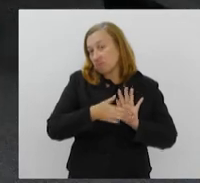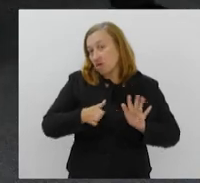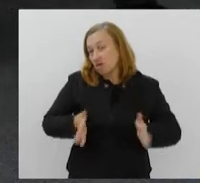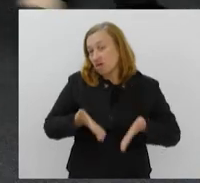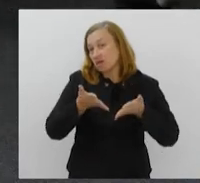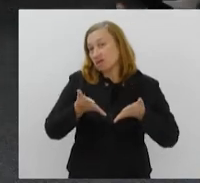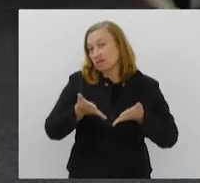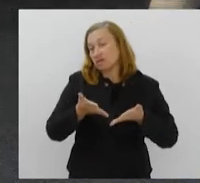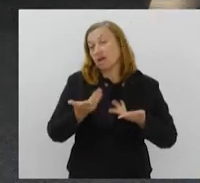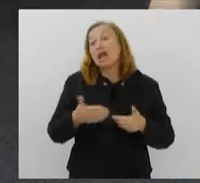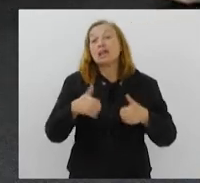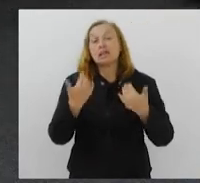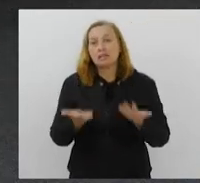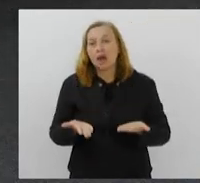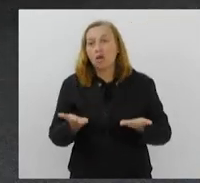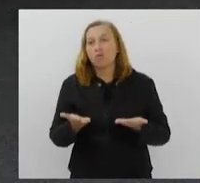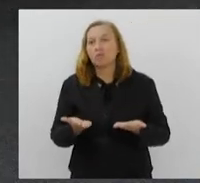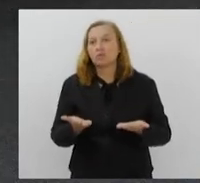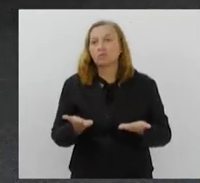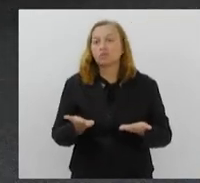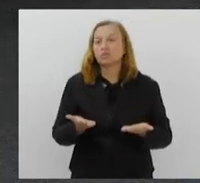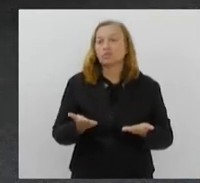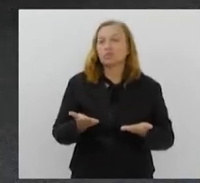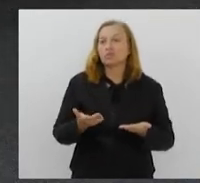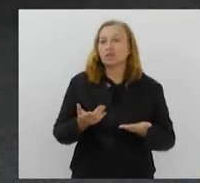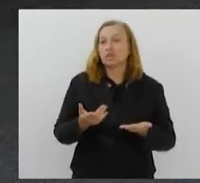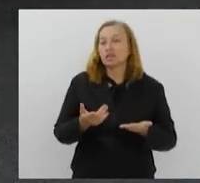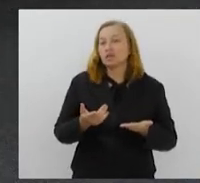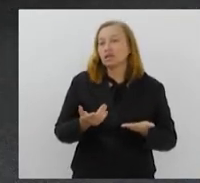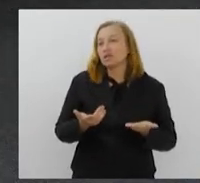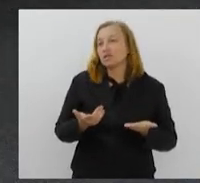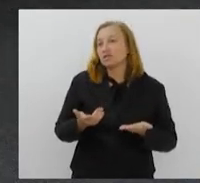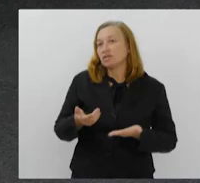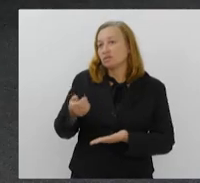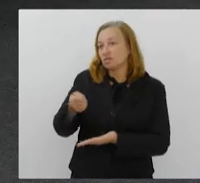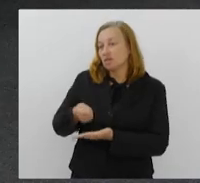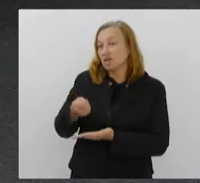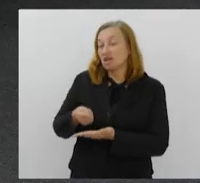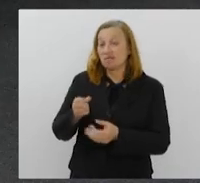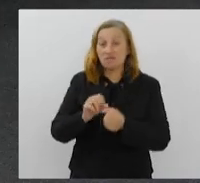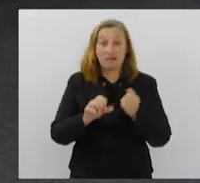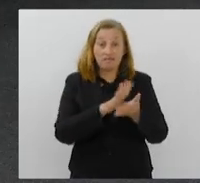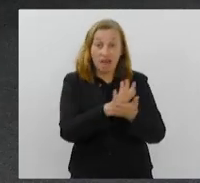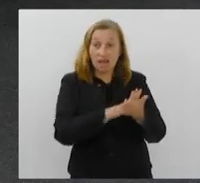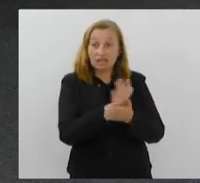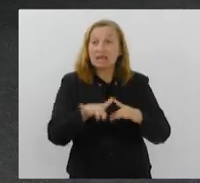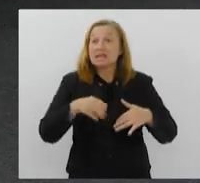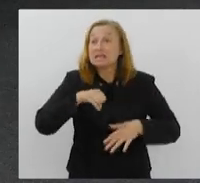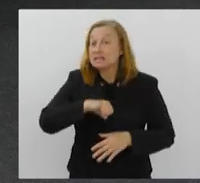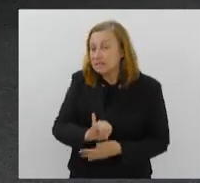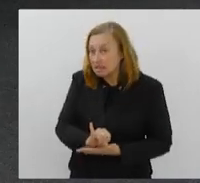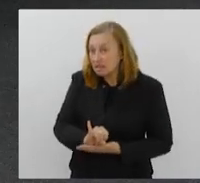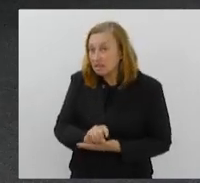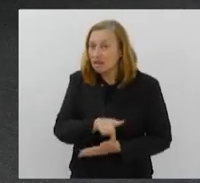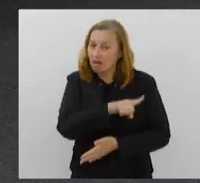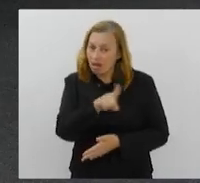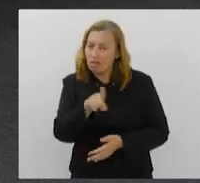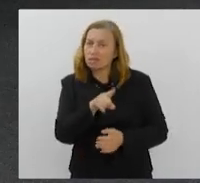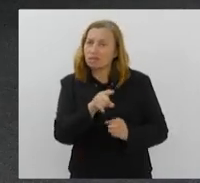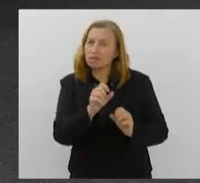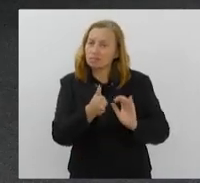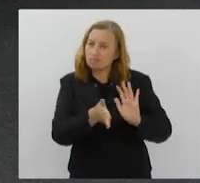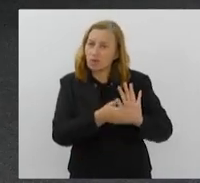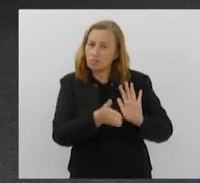iniciativa. Então, ficamos demandando e eles não se mexem. Se pelo menos eles